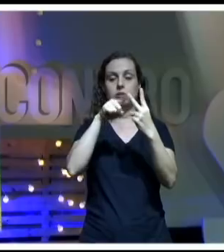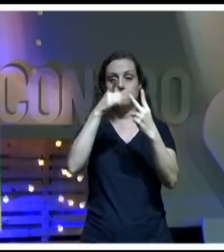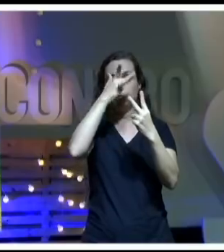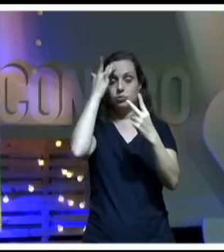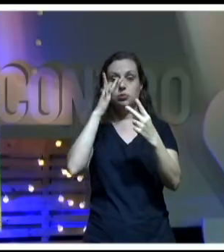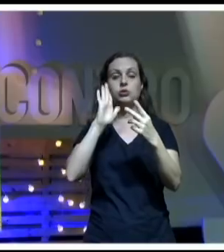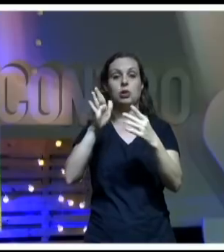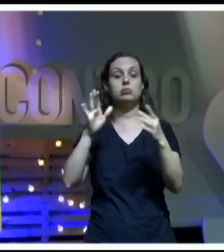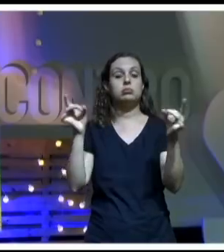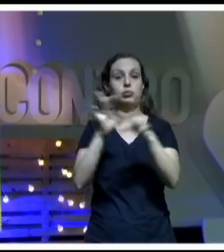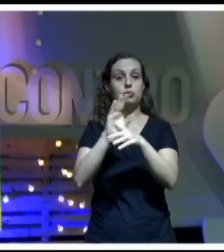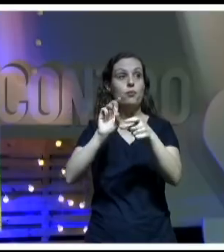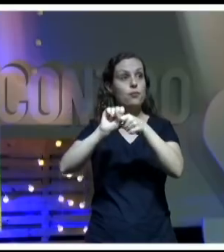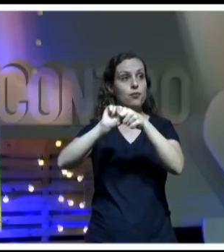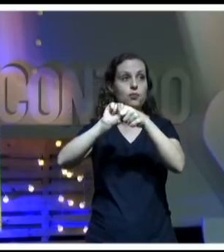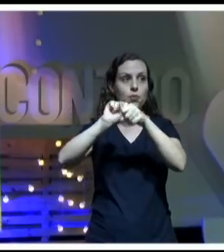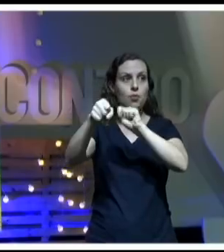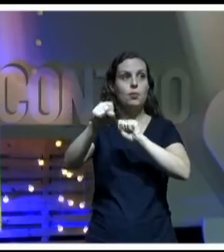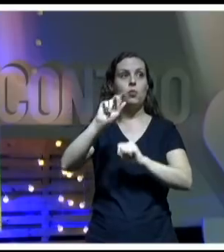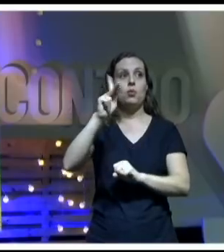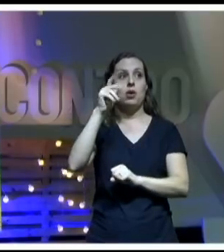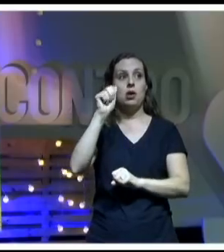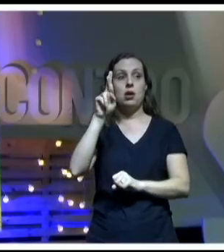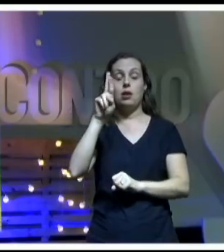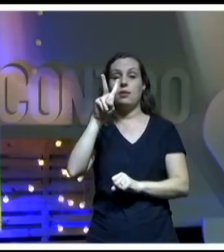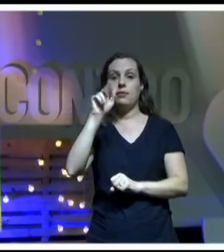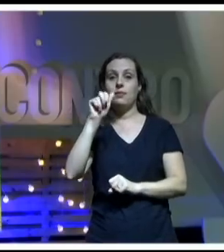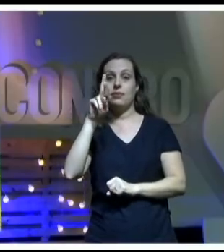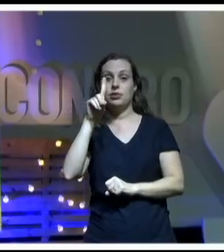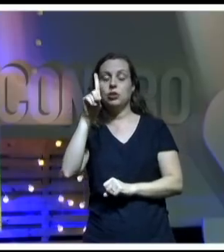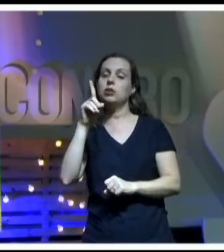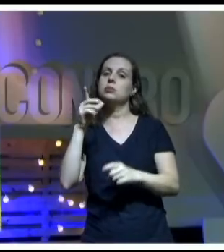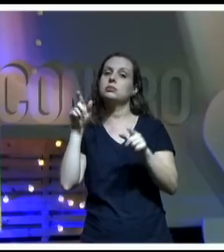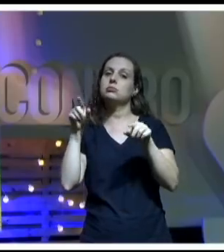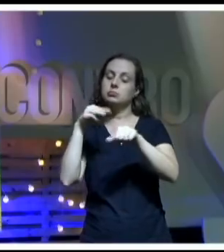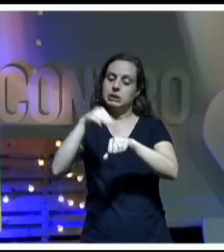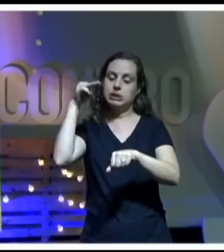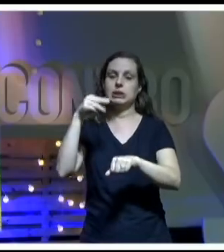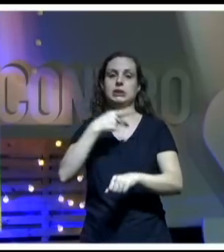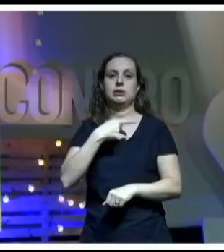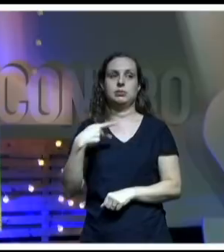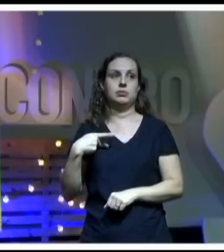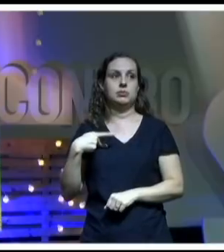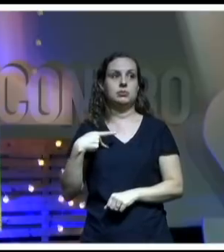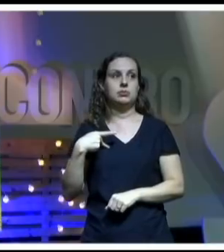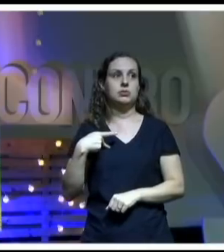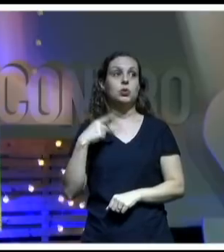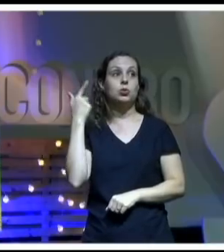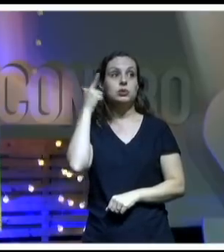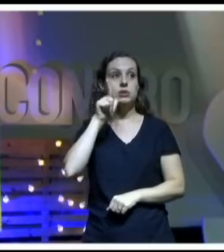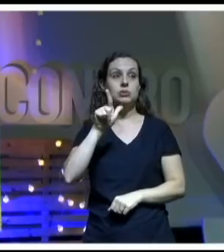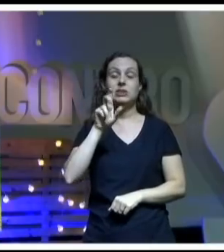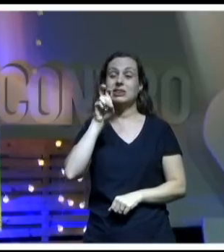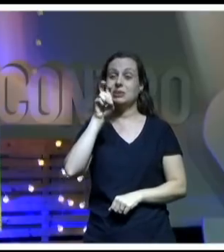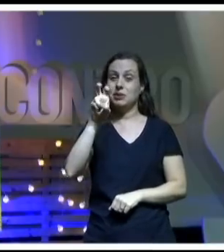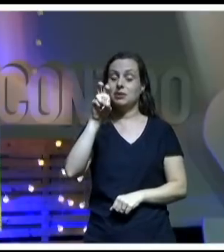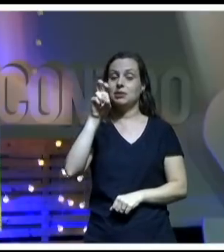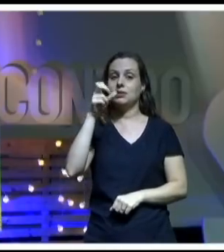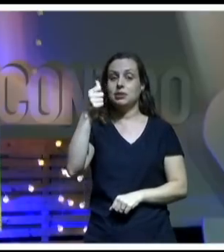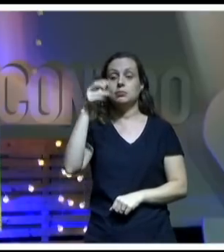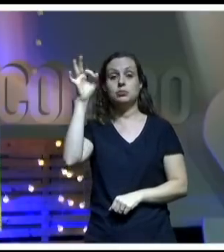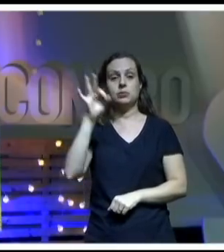e eu quero um seminário nessa época entrava o ministério 50% de aproveitamento um em cada dois